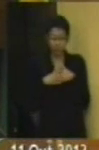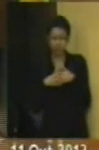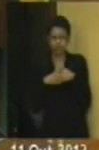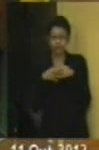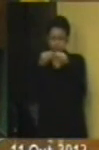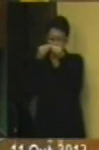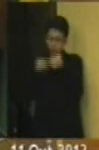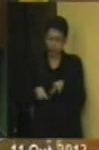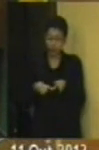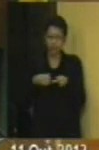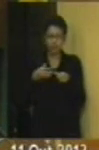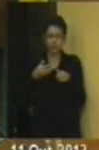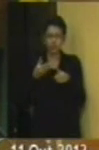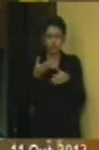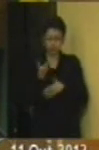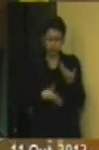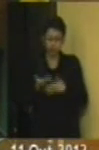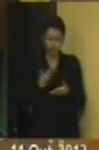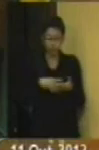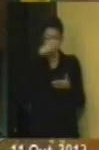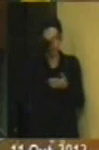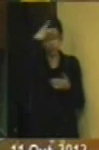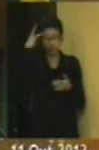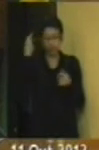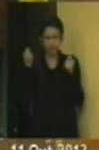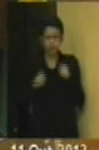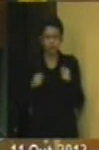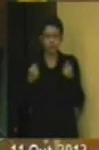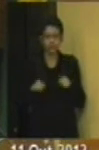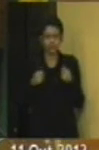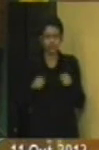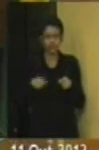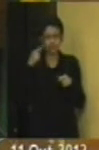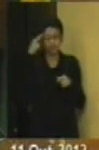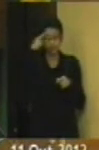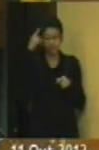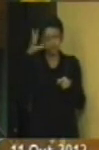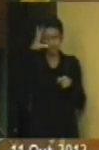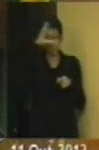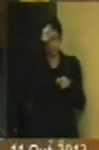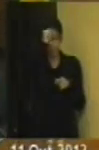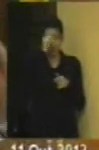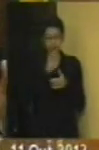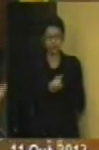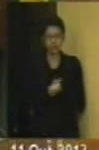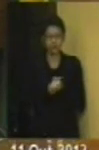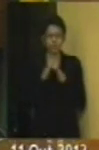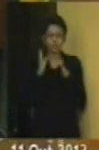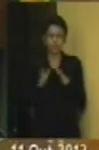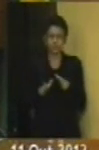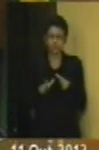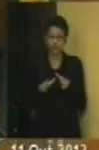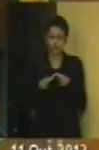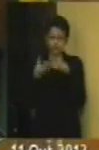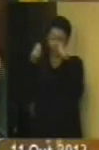prefeita eleita com esta casa legislativa vossa excelência deveria amadurecer um pouco mais aprender um pouco mais com mas a derrota ela